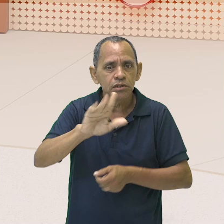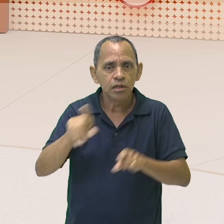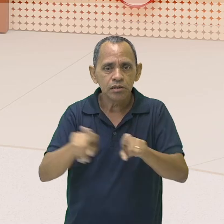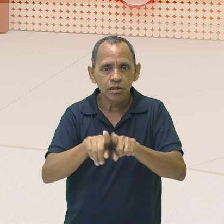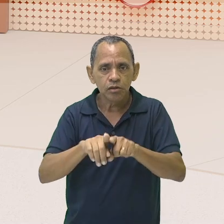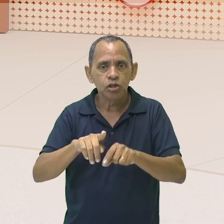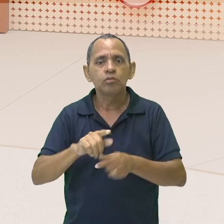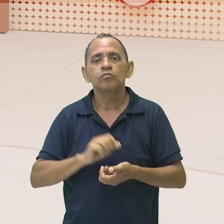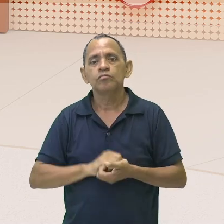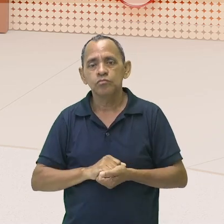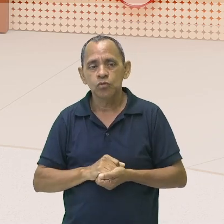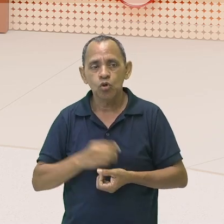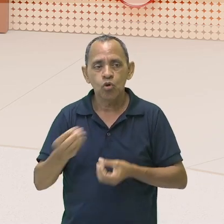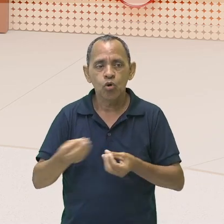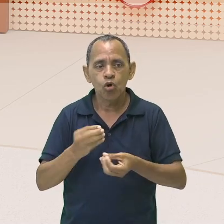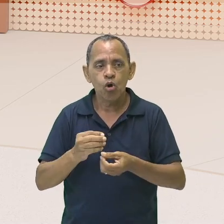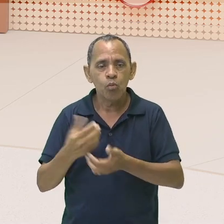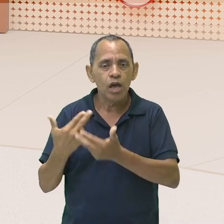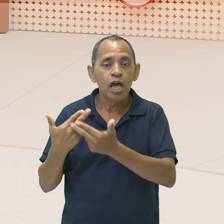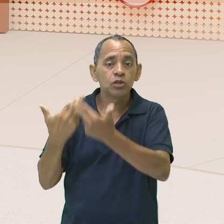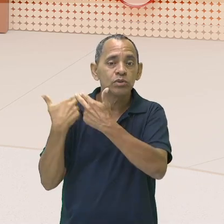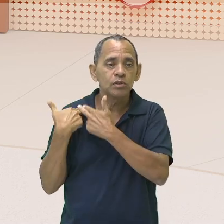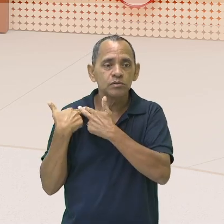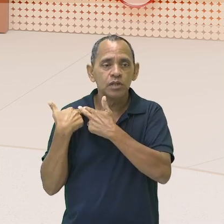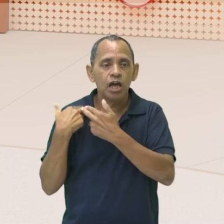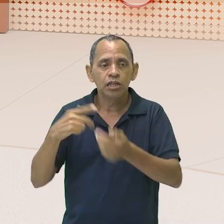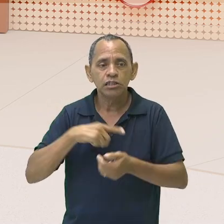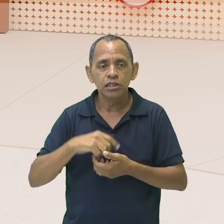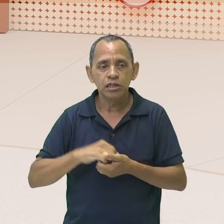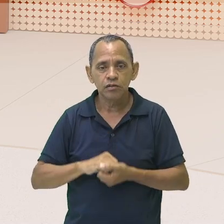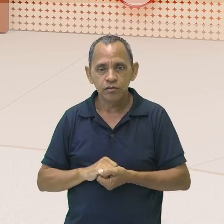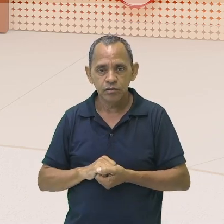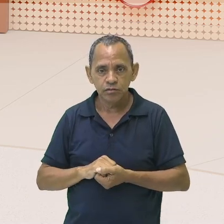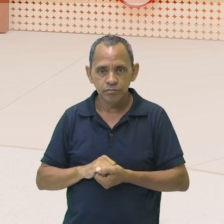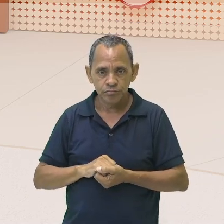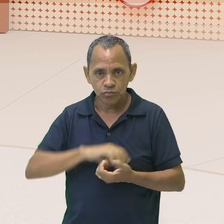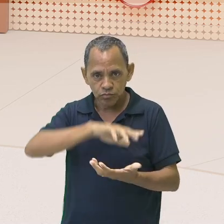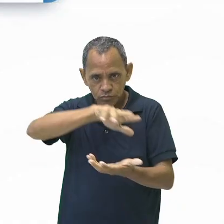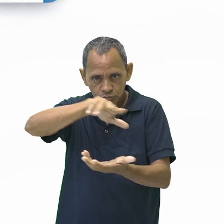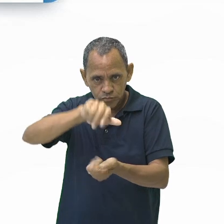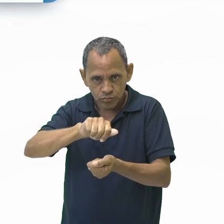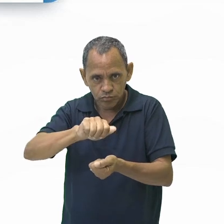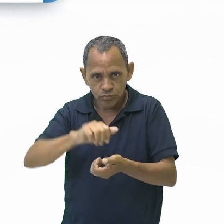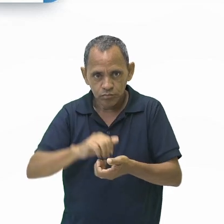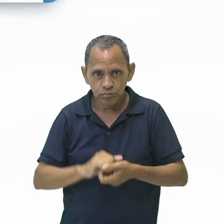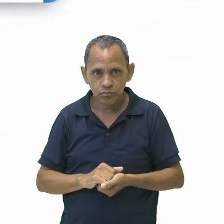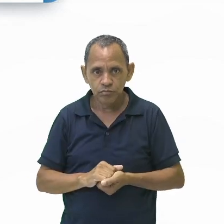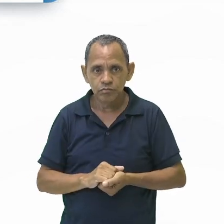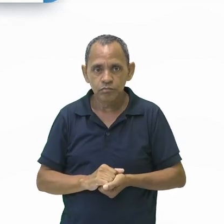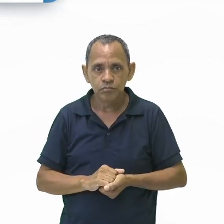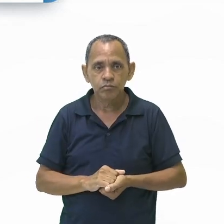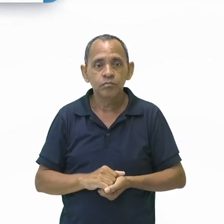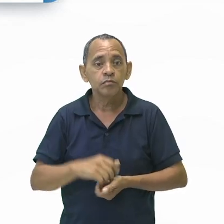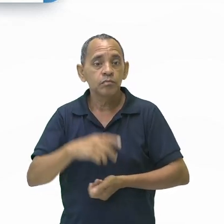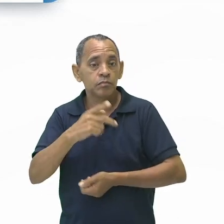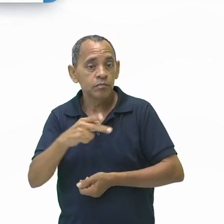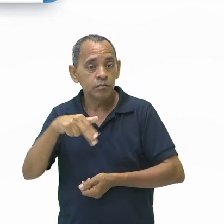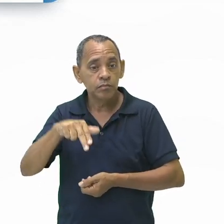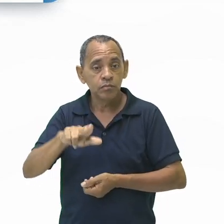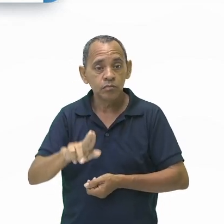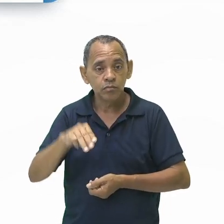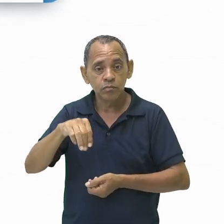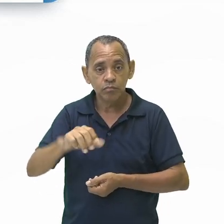dessas instituições na promoção do desenvolvimento sustentável. Vamos começar com o PNUMA. Acompanhem comigo. Então, o